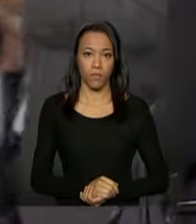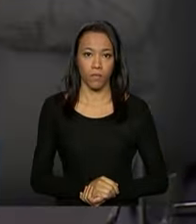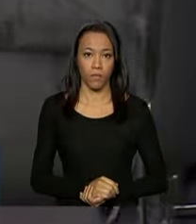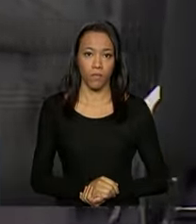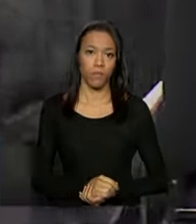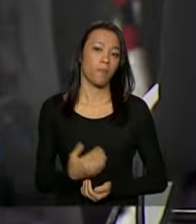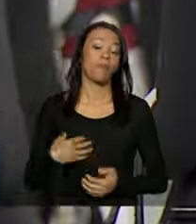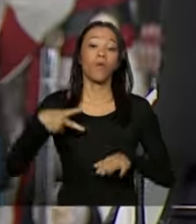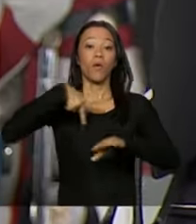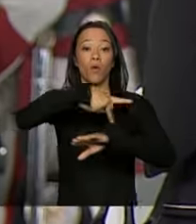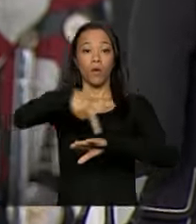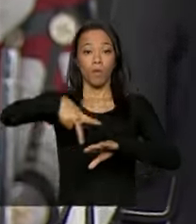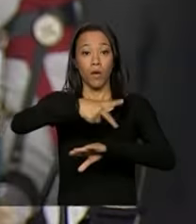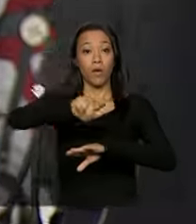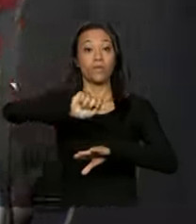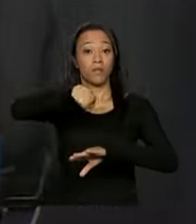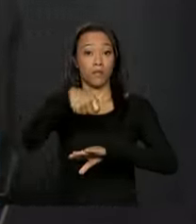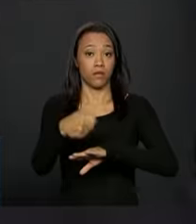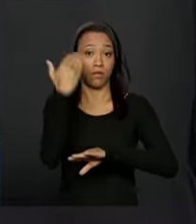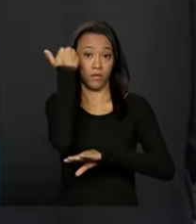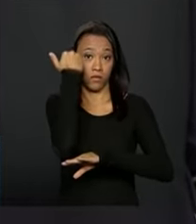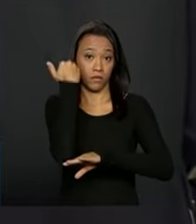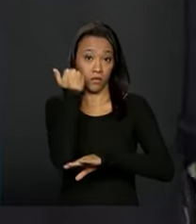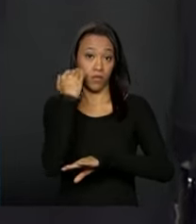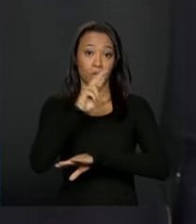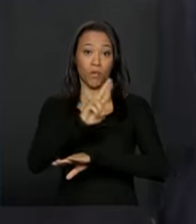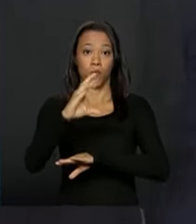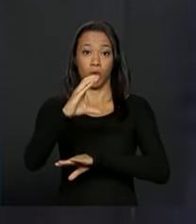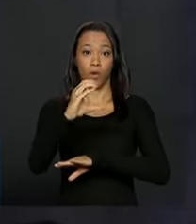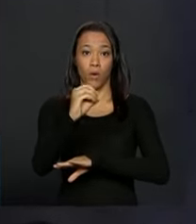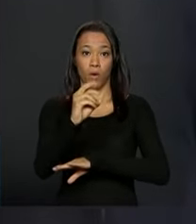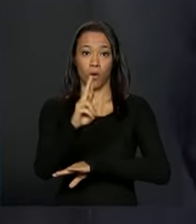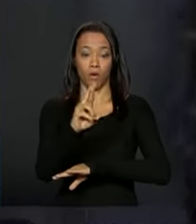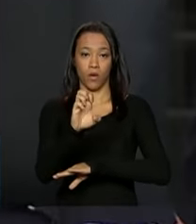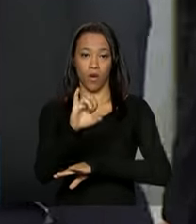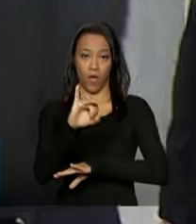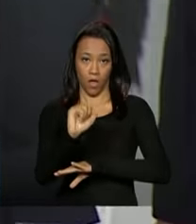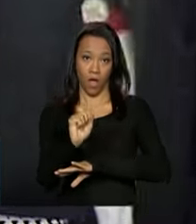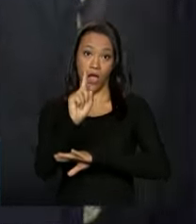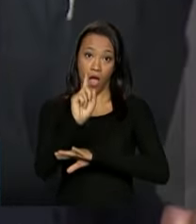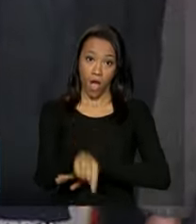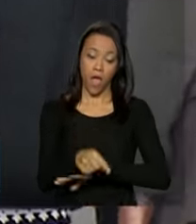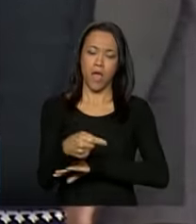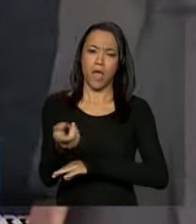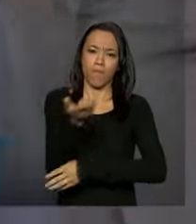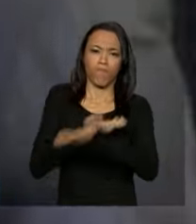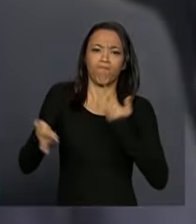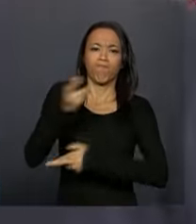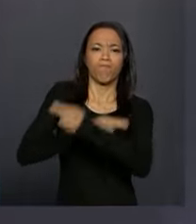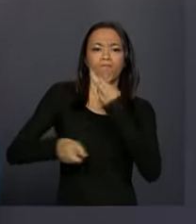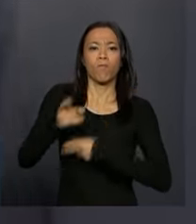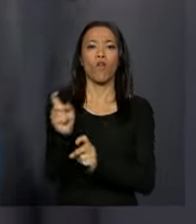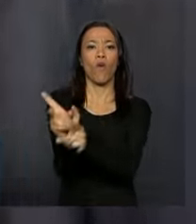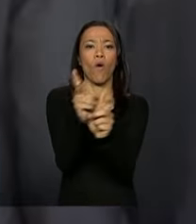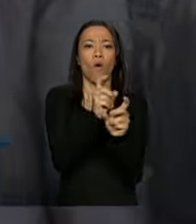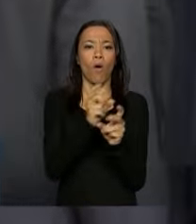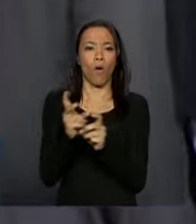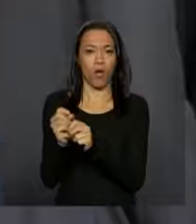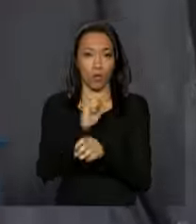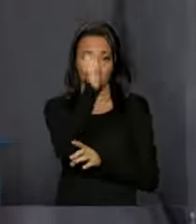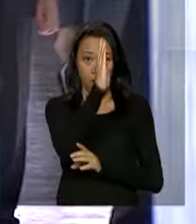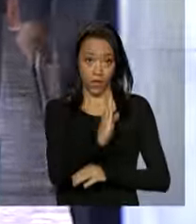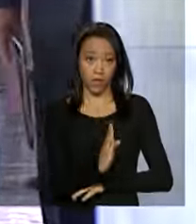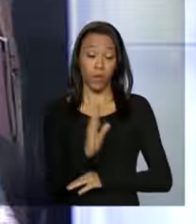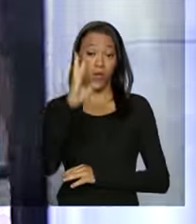A República da Coreia está entre os maiores parceiros comerciais do Brasil, é o sétimo